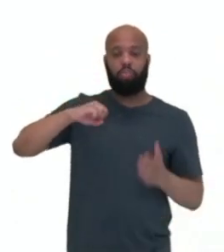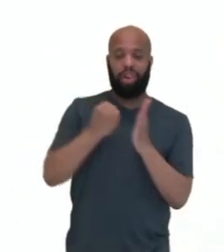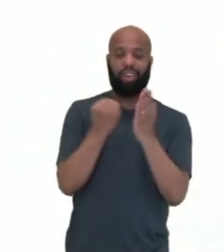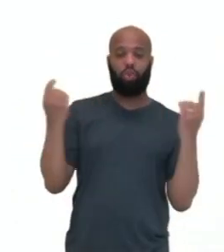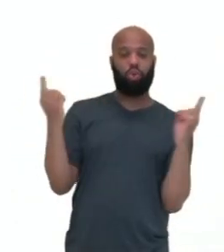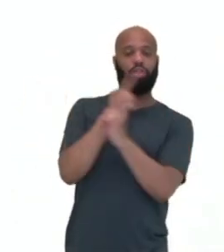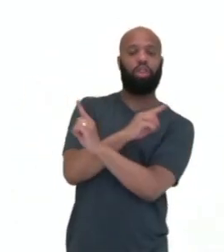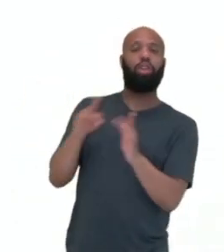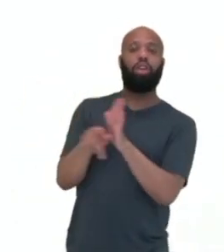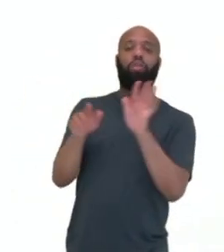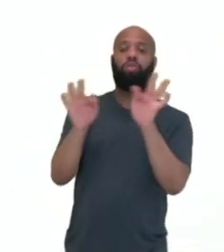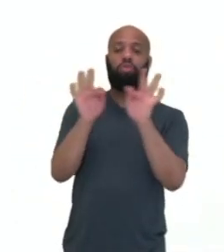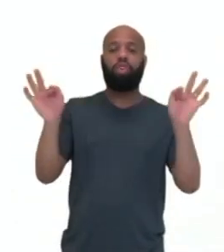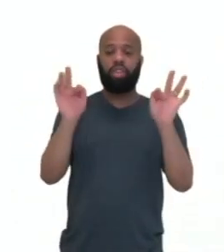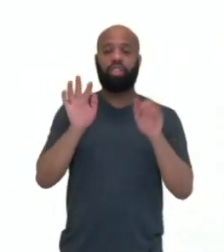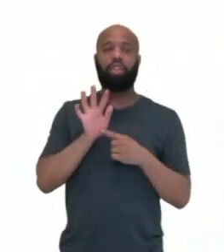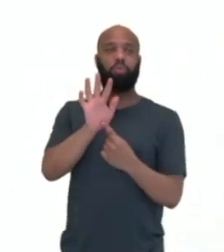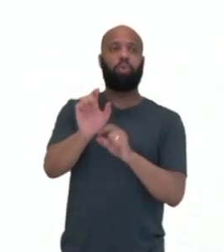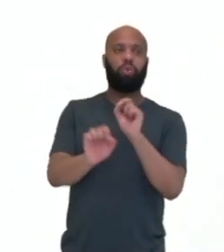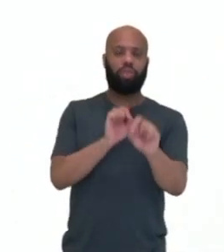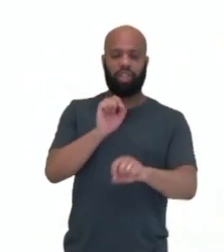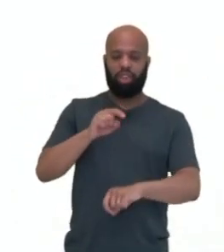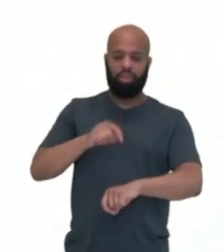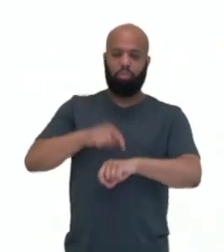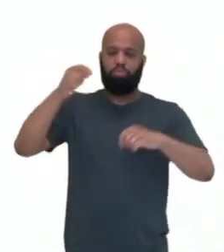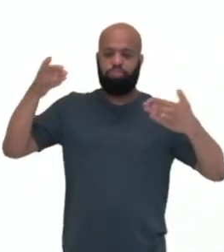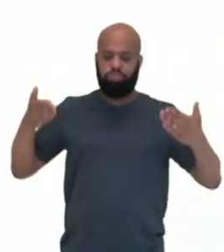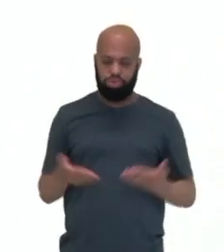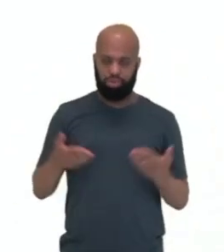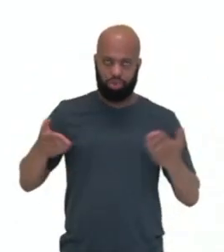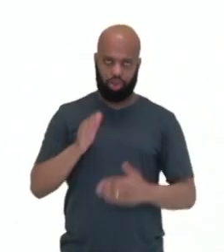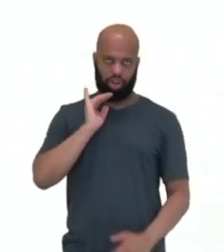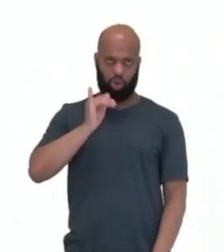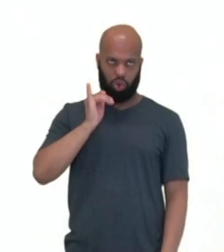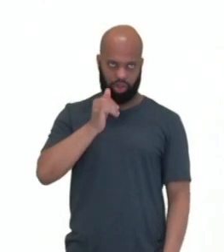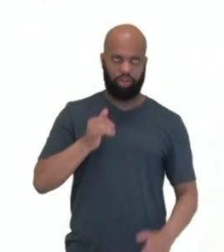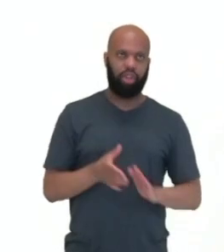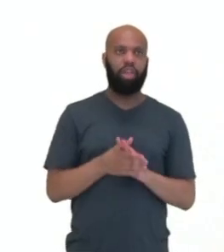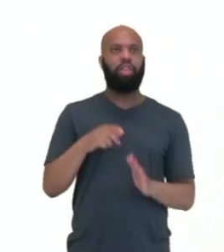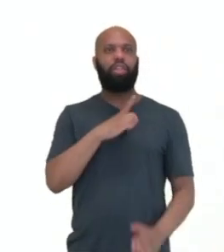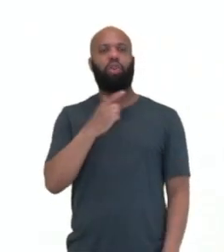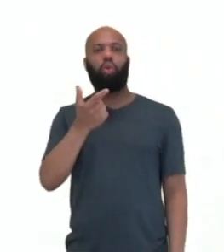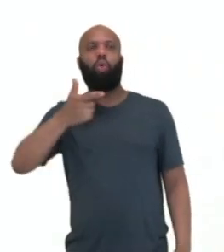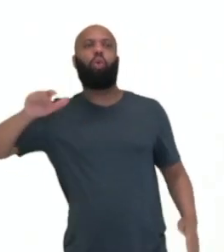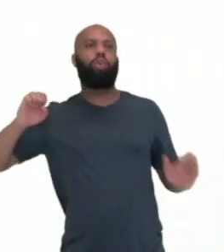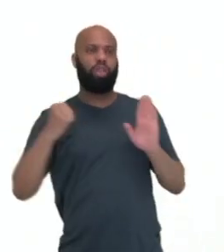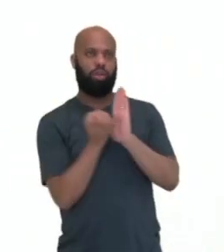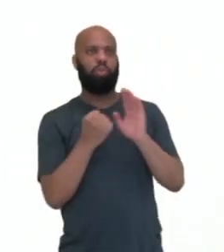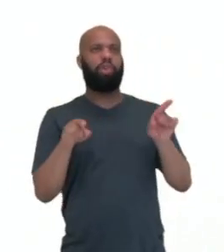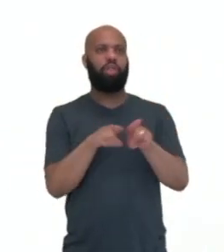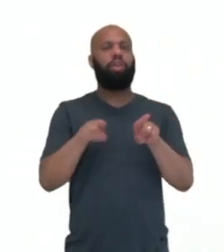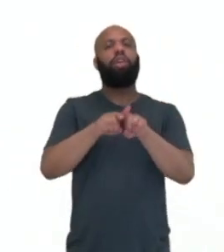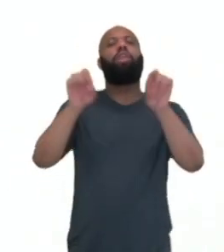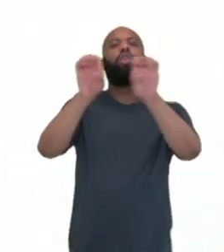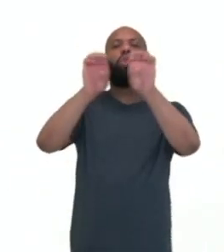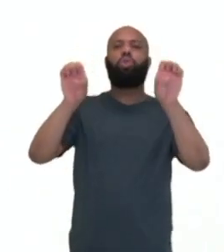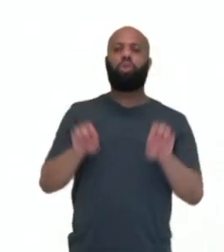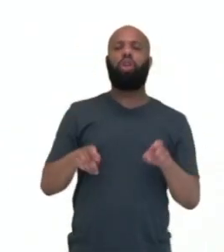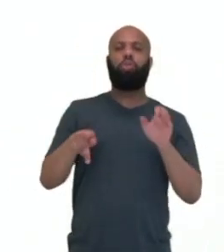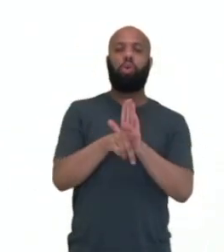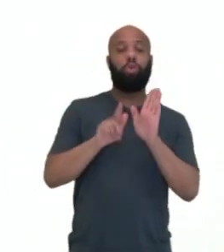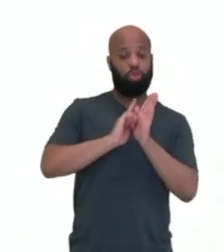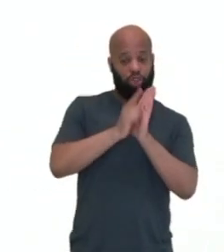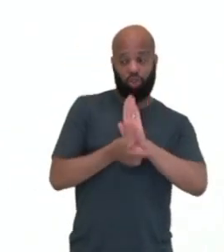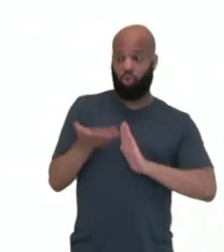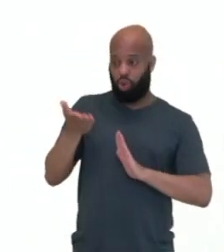expressões que determinam o quê? O ato enunciativo. Outra marca estrutural do gênero bem